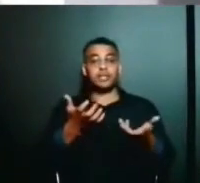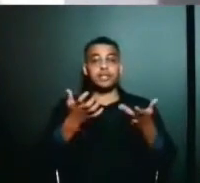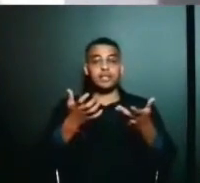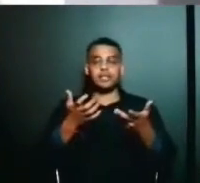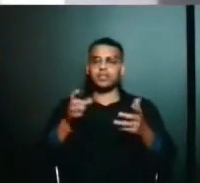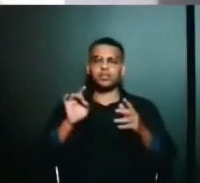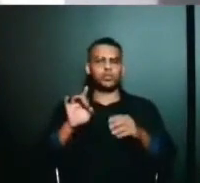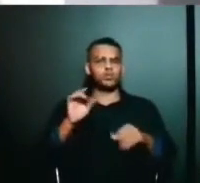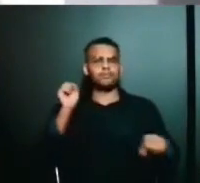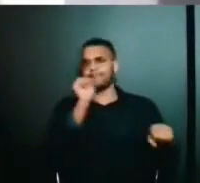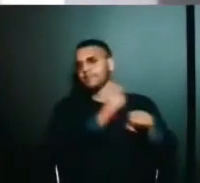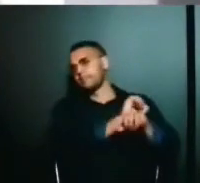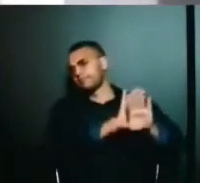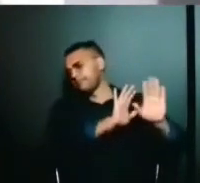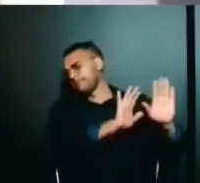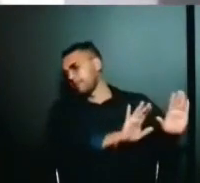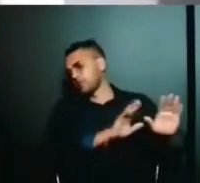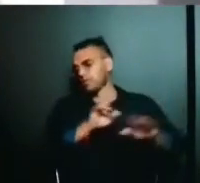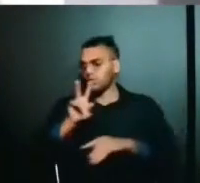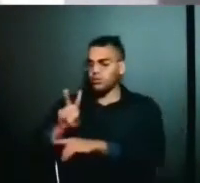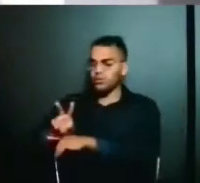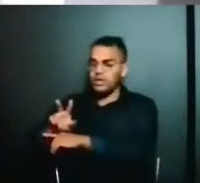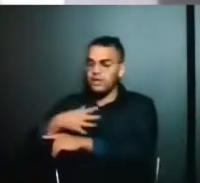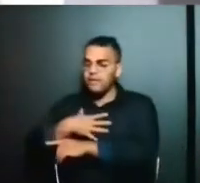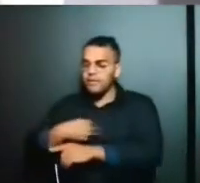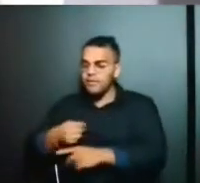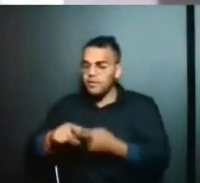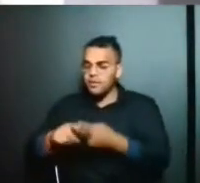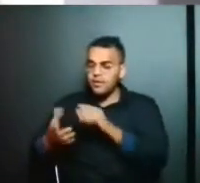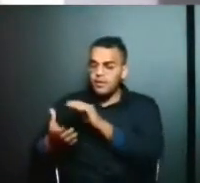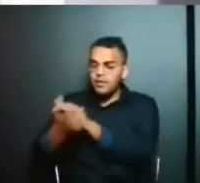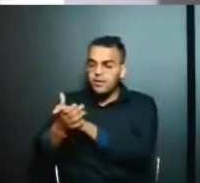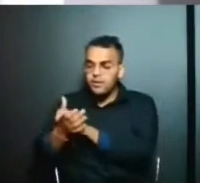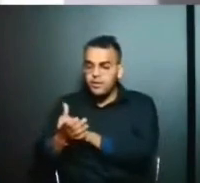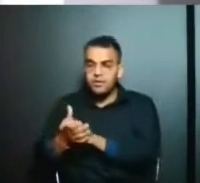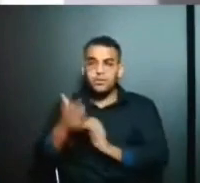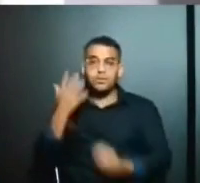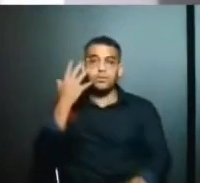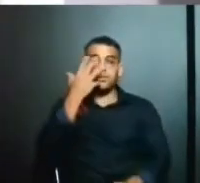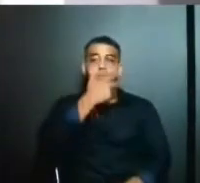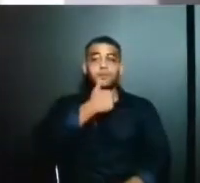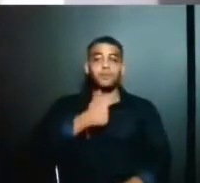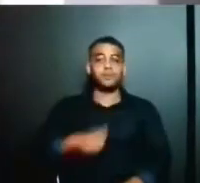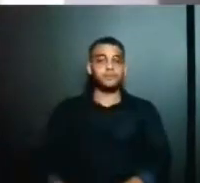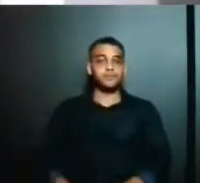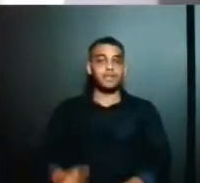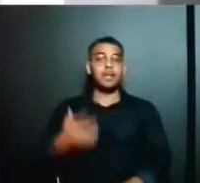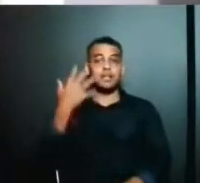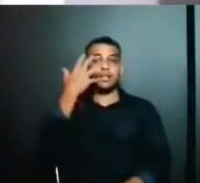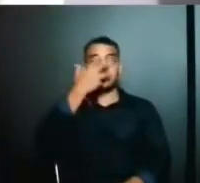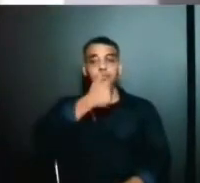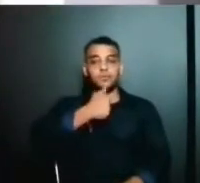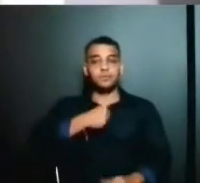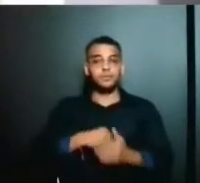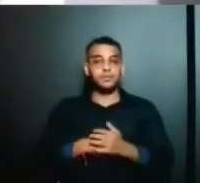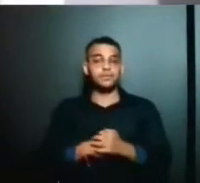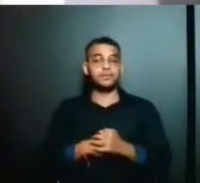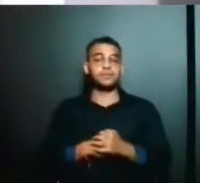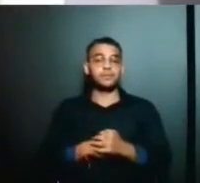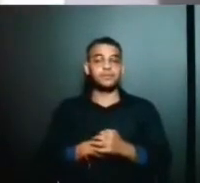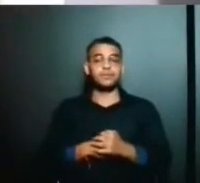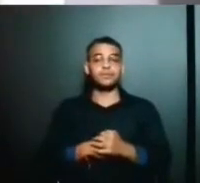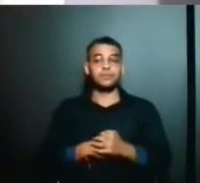aos filhos, ao marido, à família, aos valores, é lindo! Isso é lindo! E só não acha